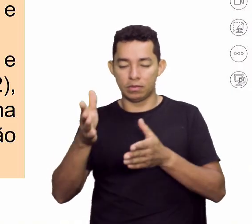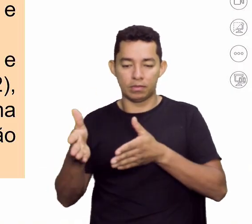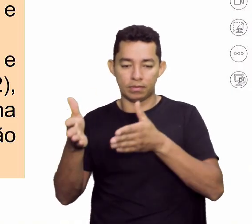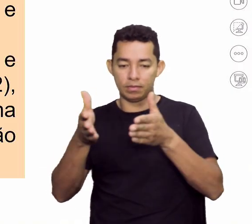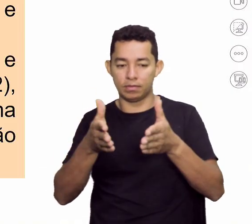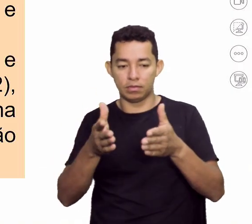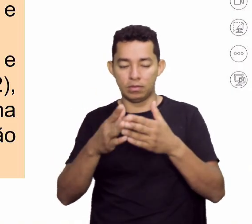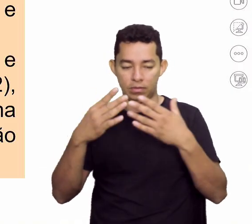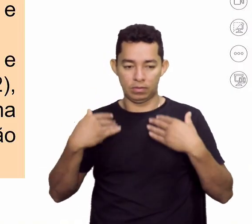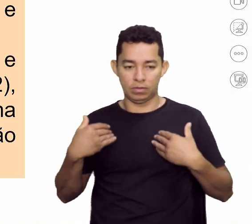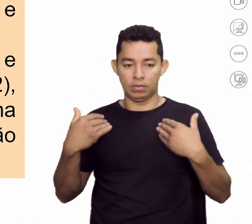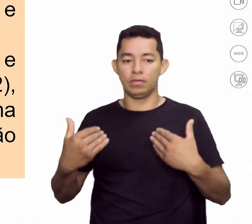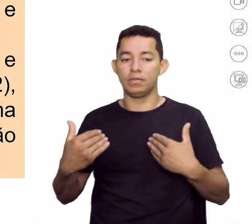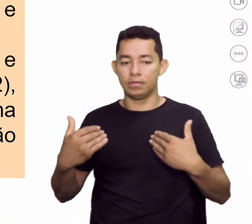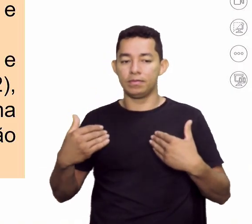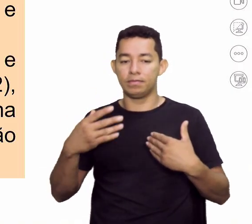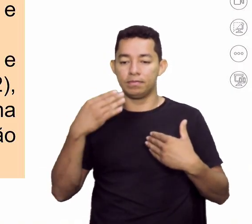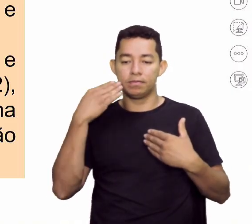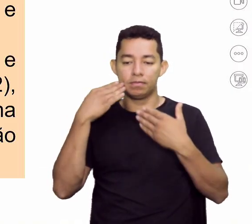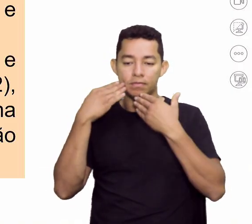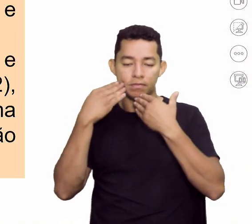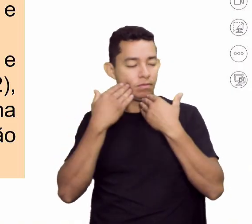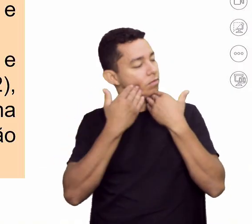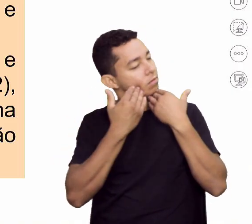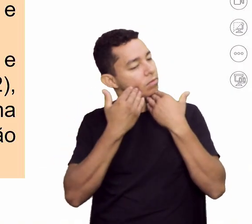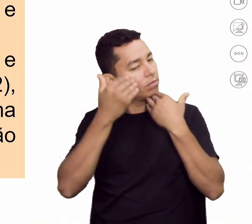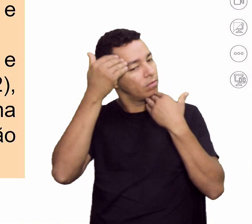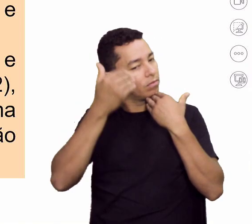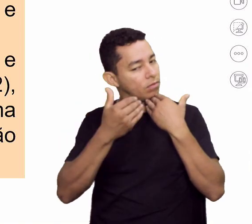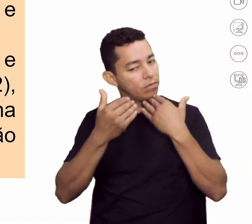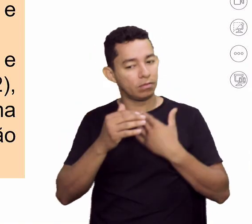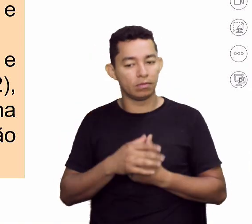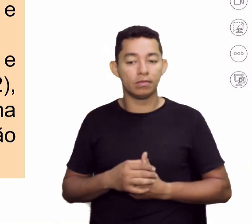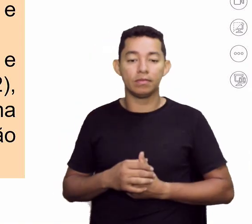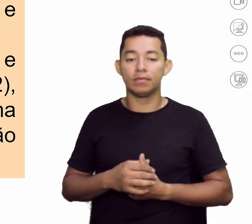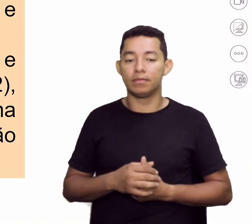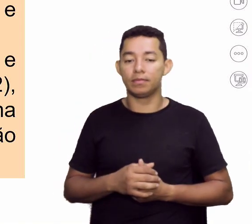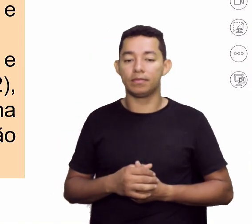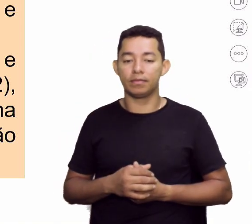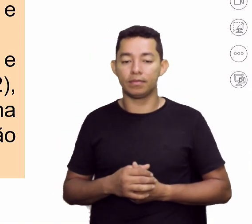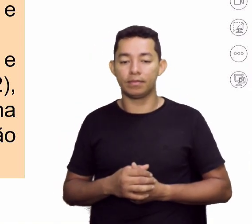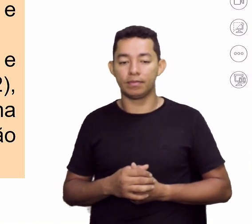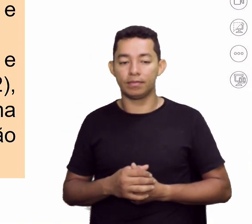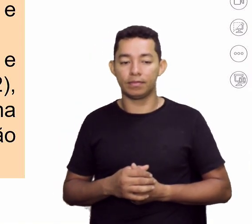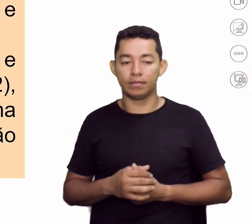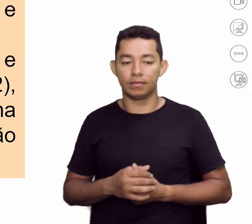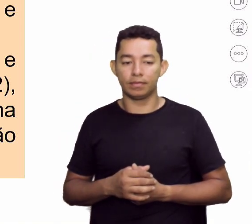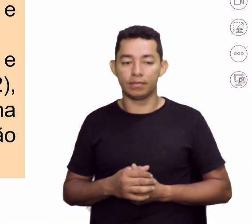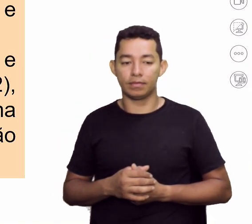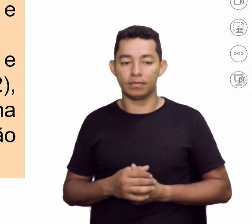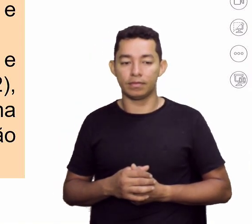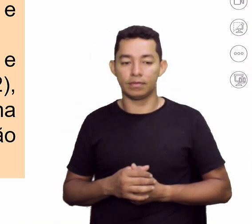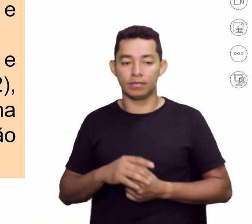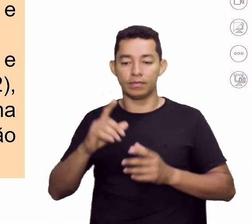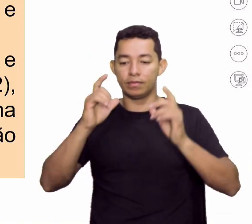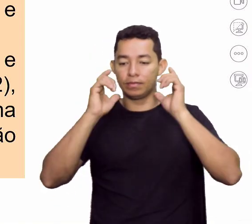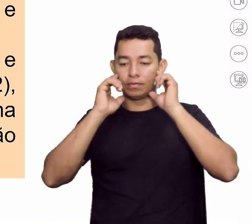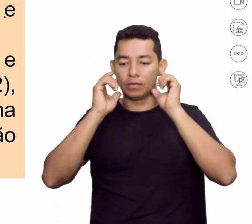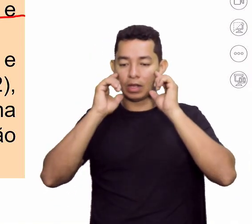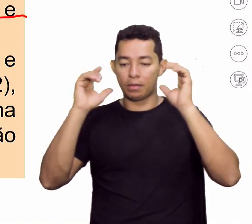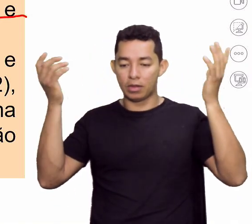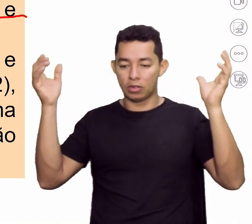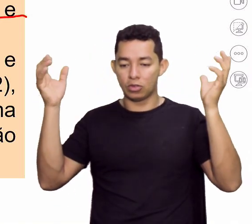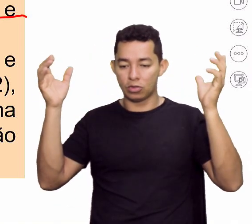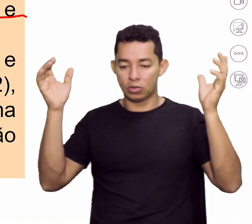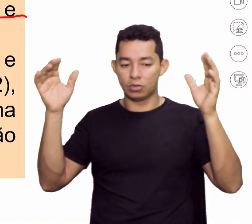o corpo de frente e a cabeça de perfil. Tá aqui, tá bom? A cabeça, os